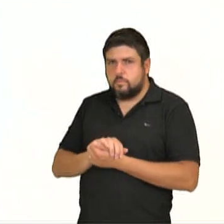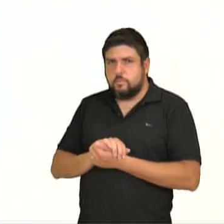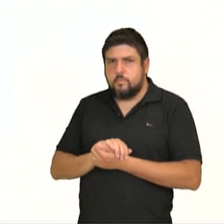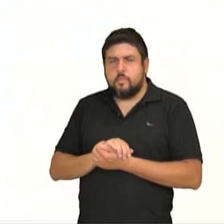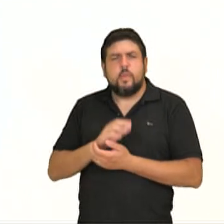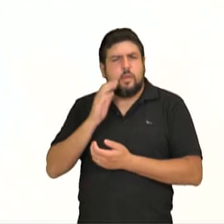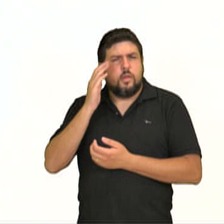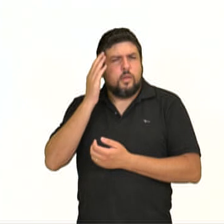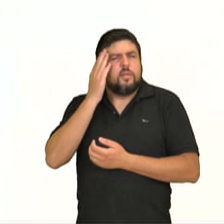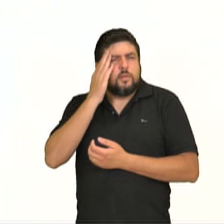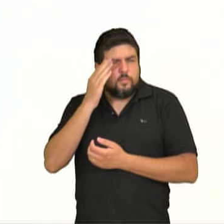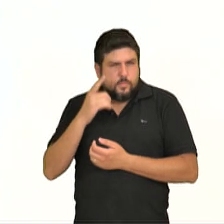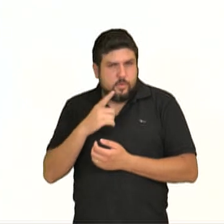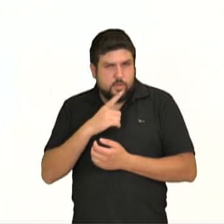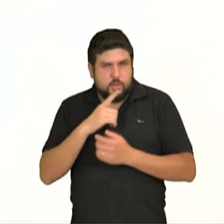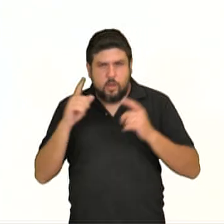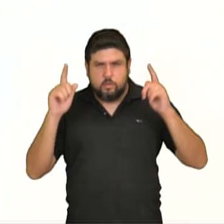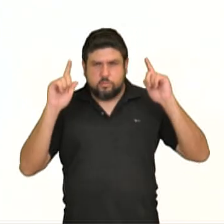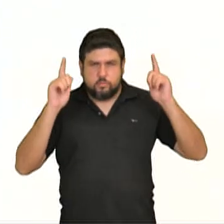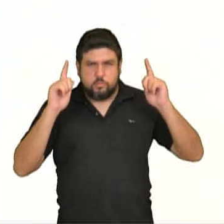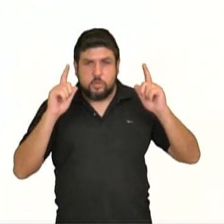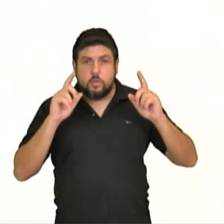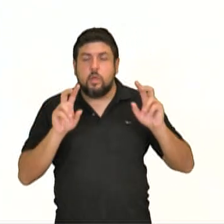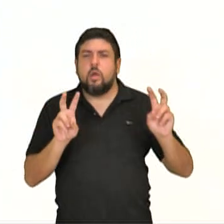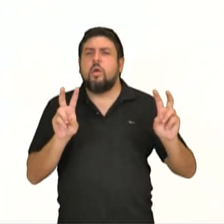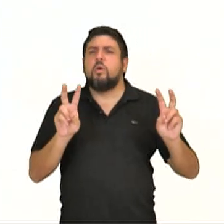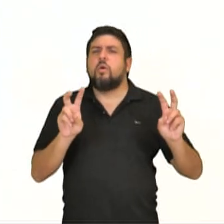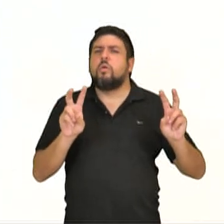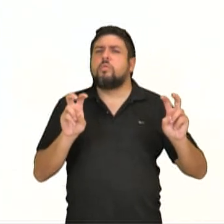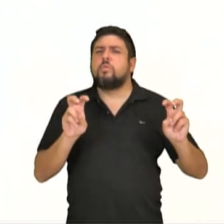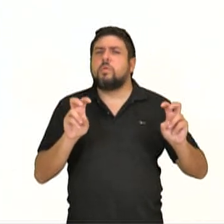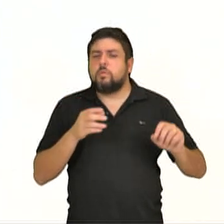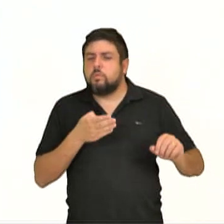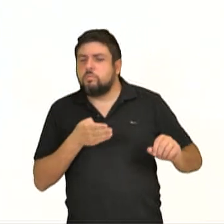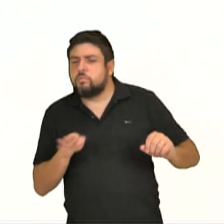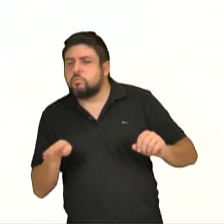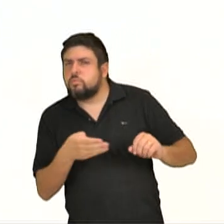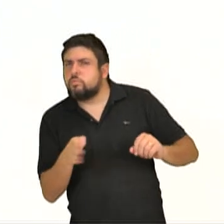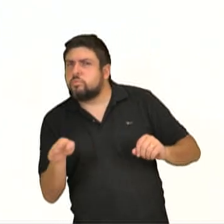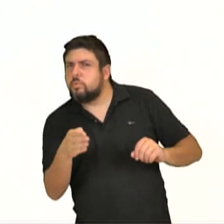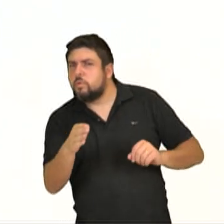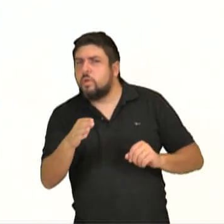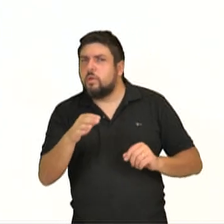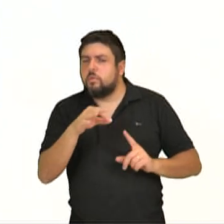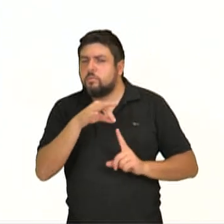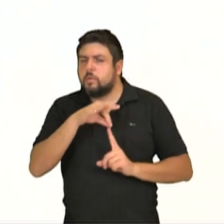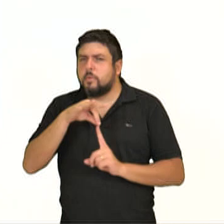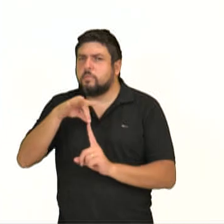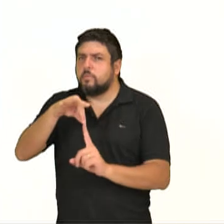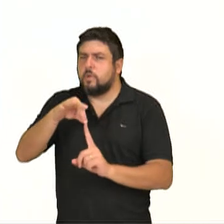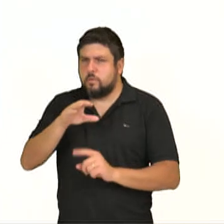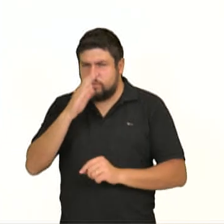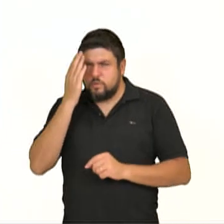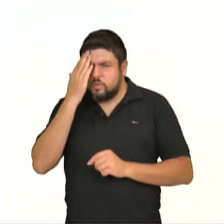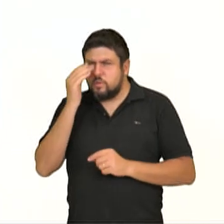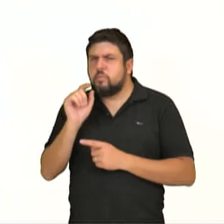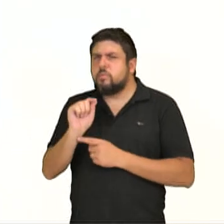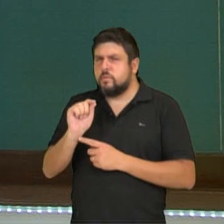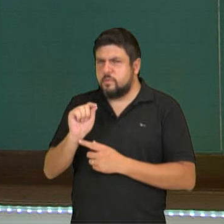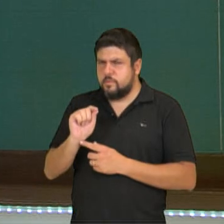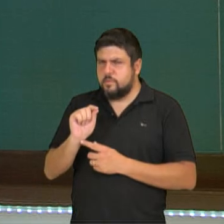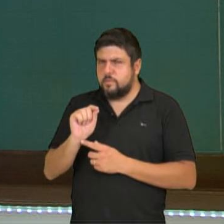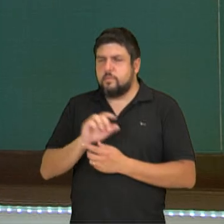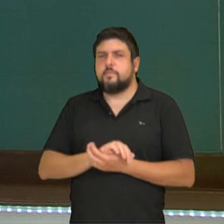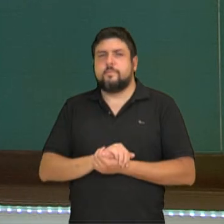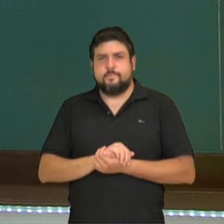prática corporal de aventura chamada orientação? Vocês sabem o que é? Quando eu cheguei aqui falando para vocês que a gente ia falar